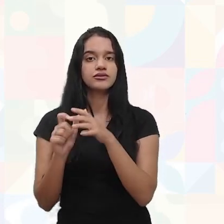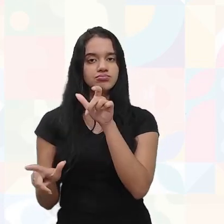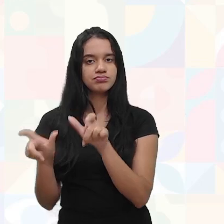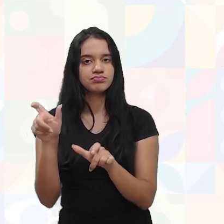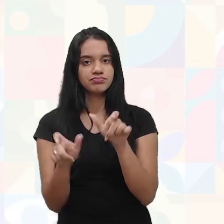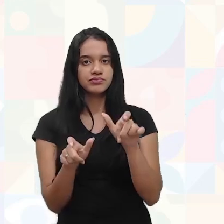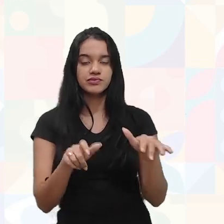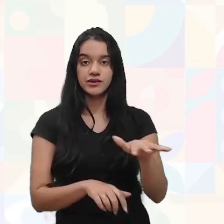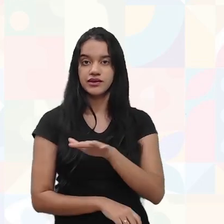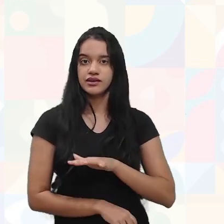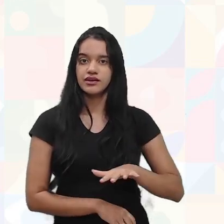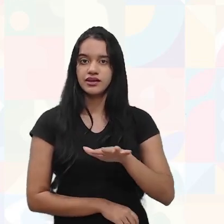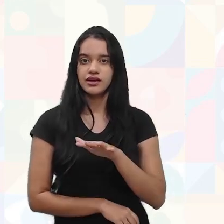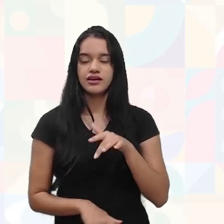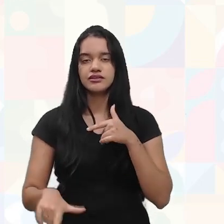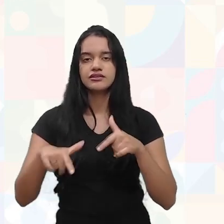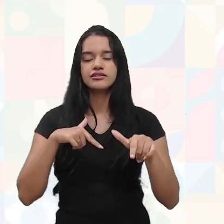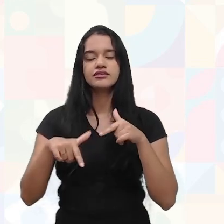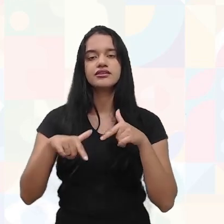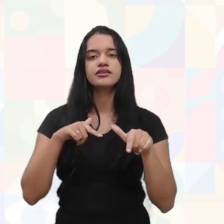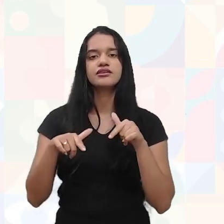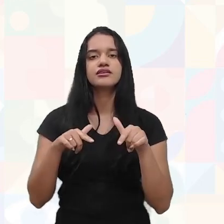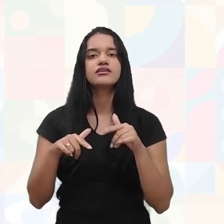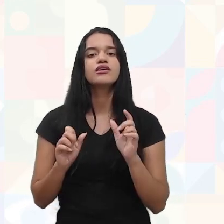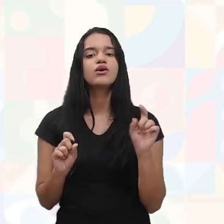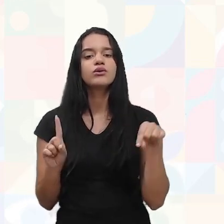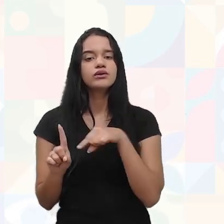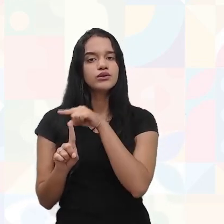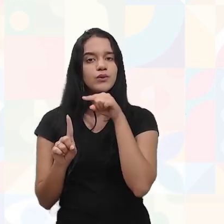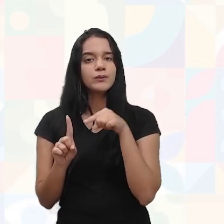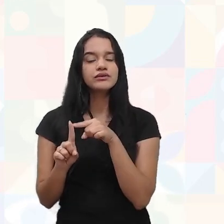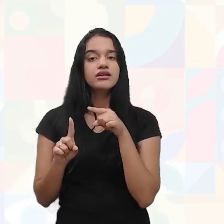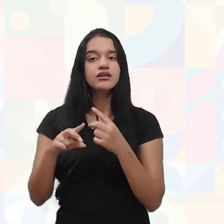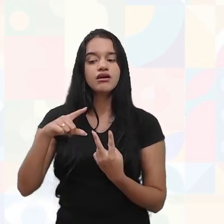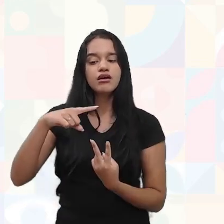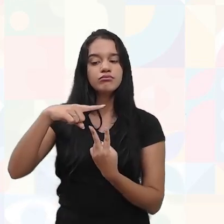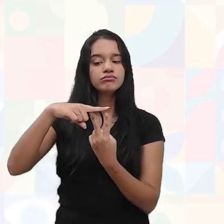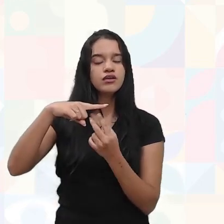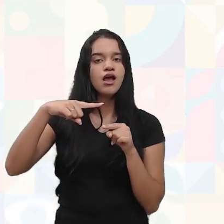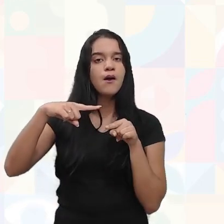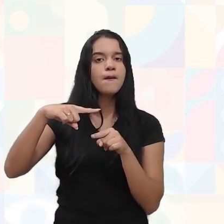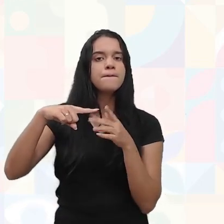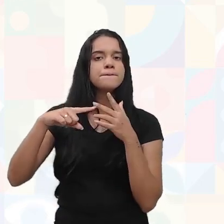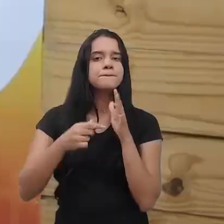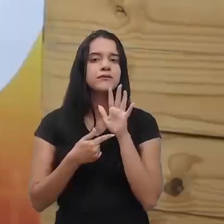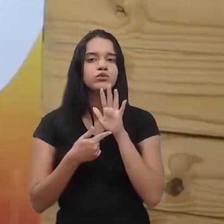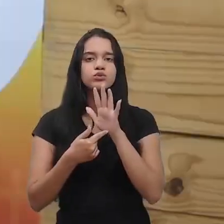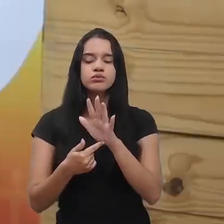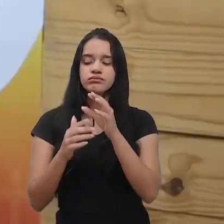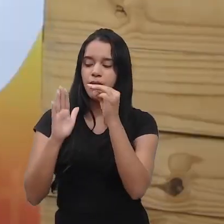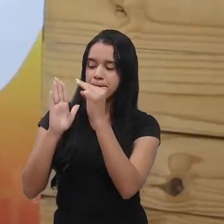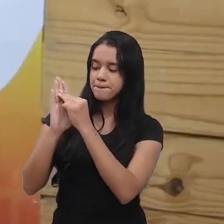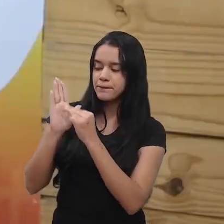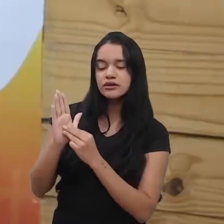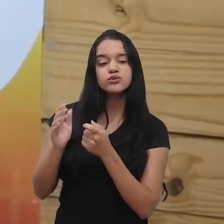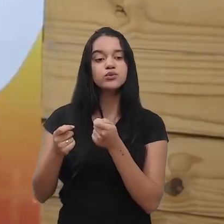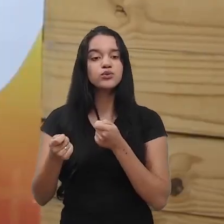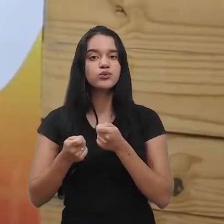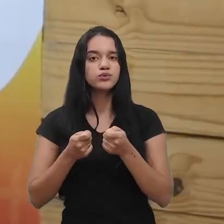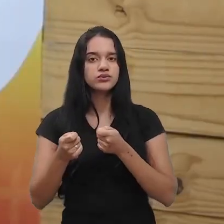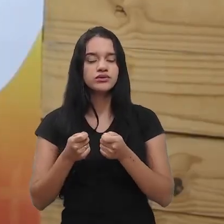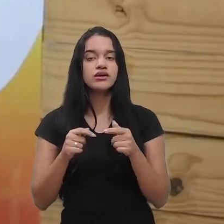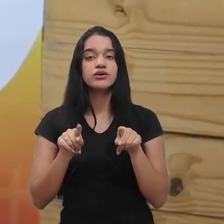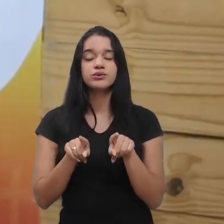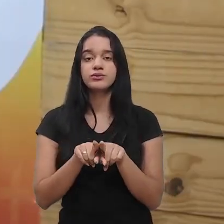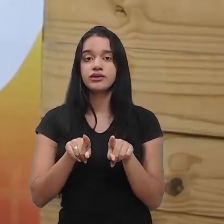no ambiente de trabalho. O objetivo dessa pirâmide é mostrar que os métodos de controle na parte